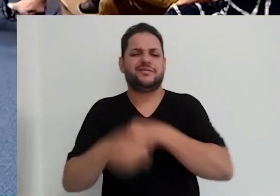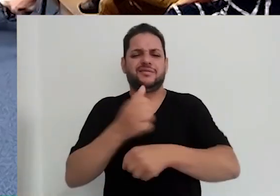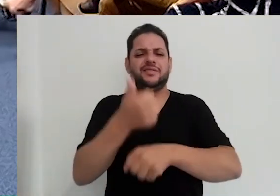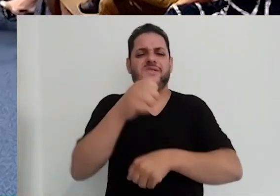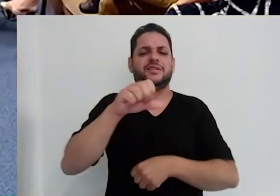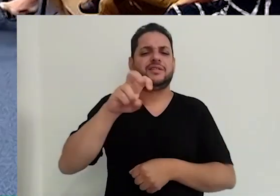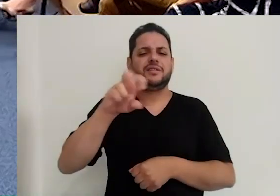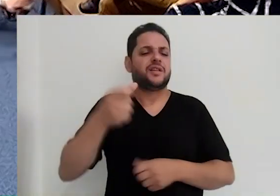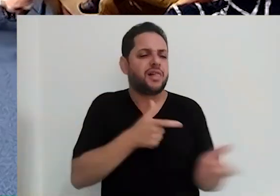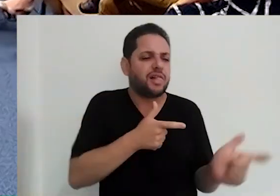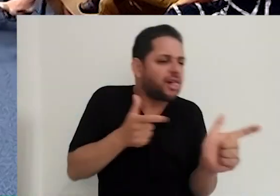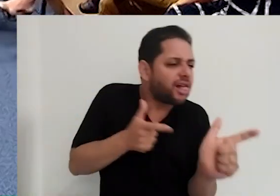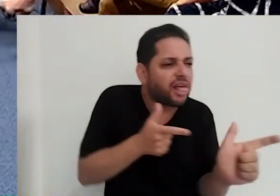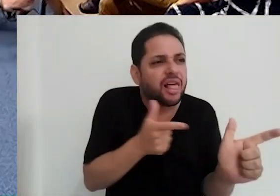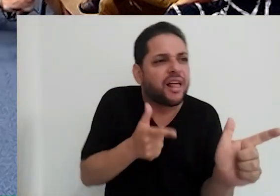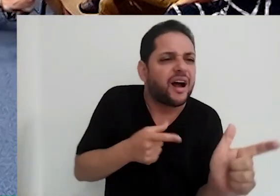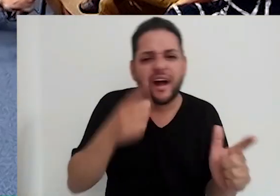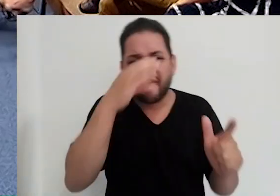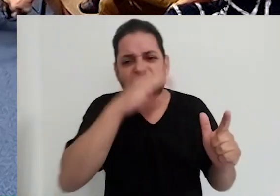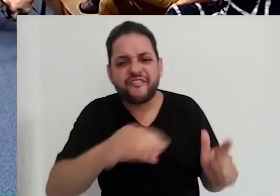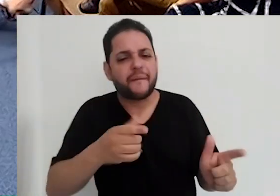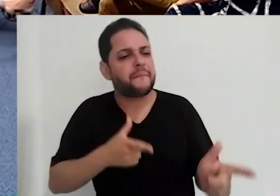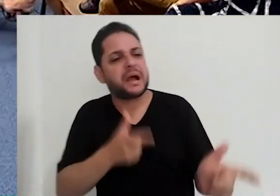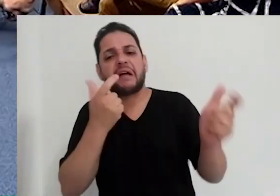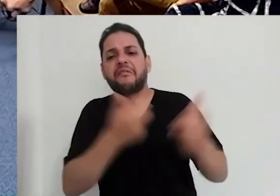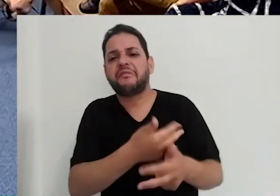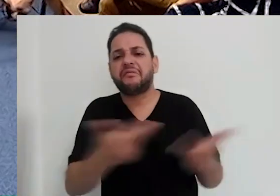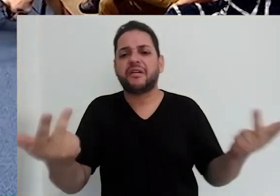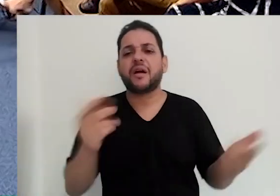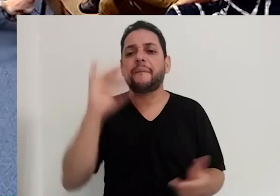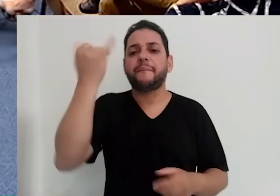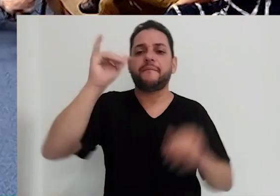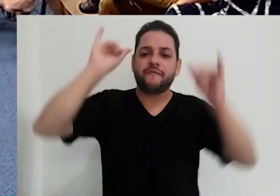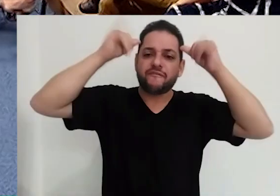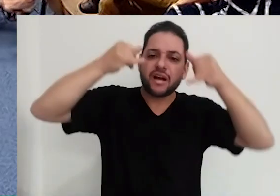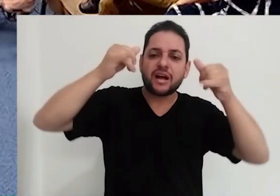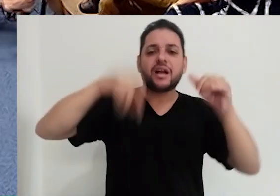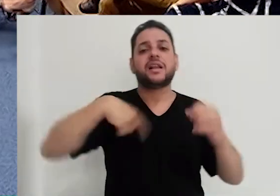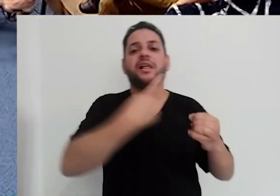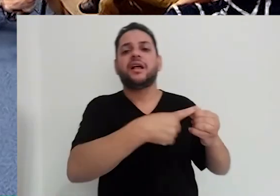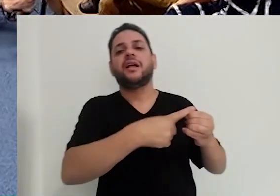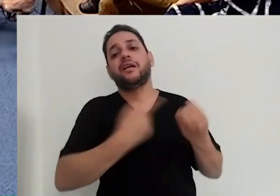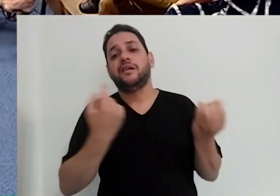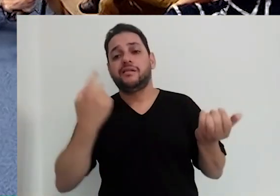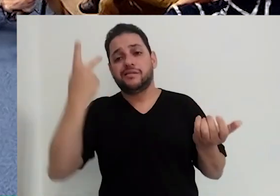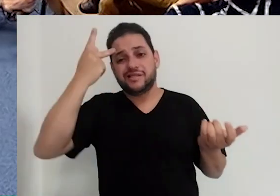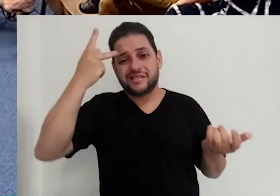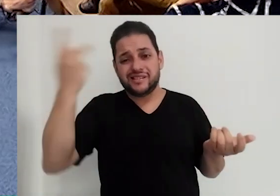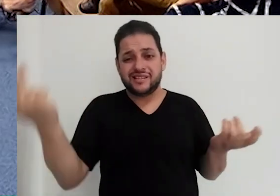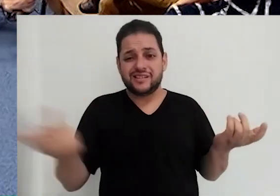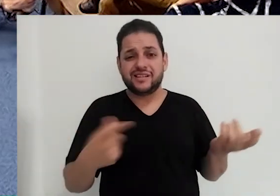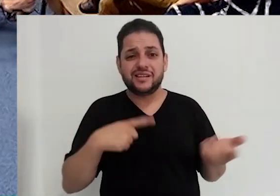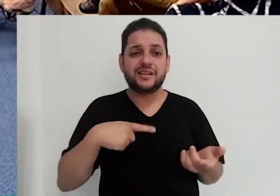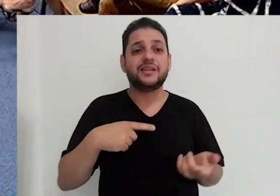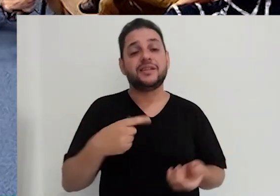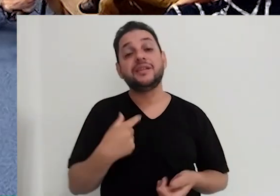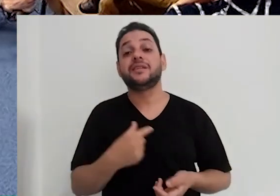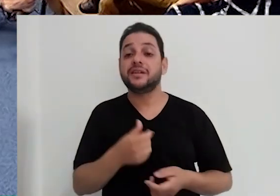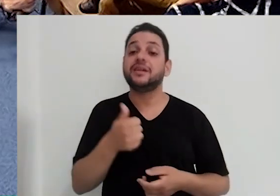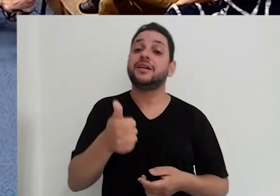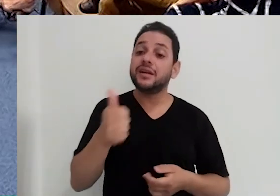o elefante e o e o que tava acontecendo na fazenda dele aqui no interior de São Paulo então e sabe a gente aham aham Ah